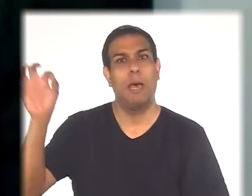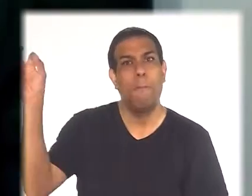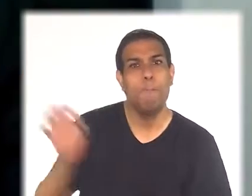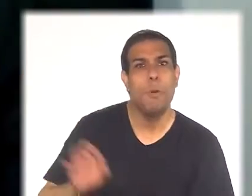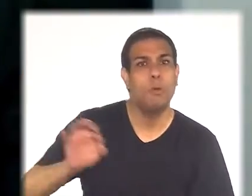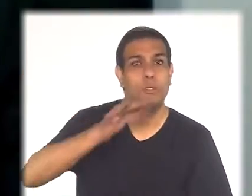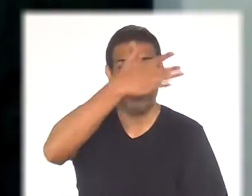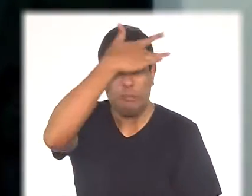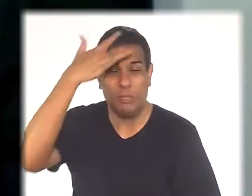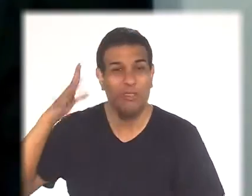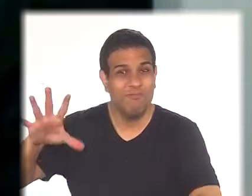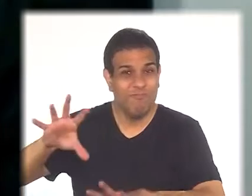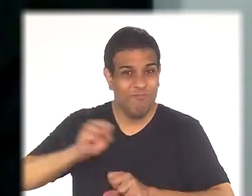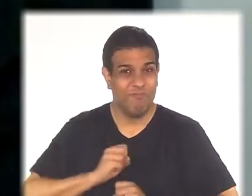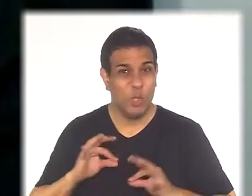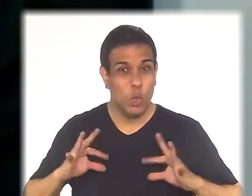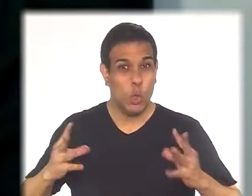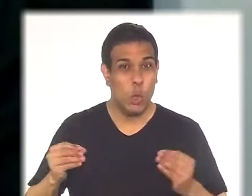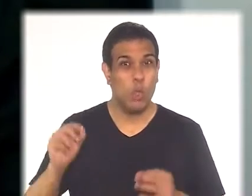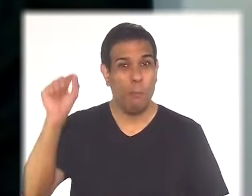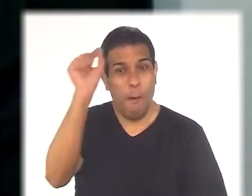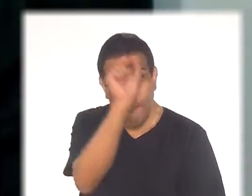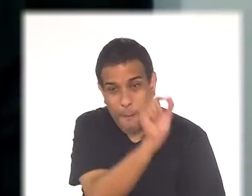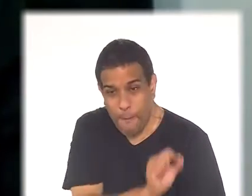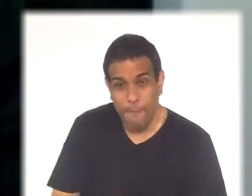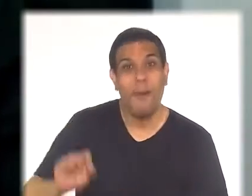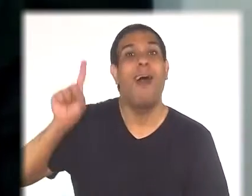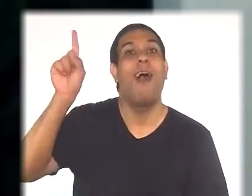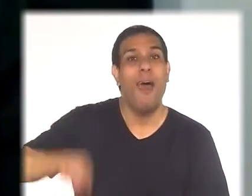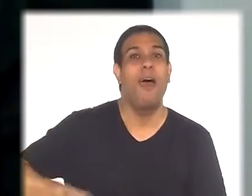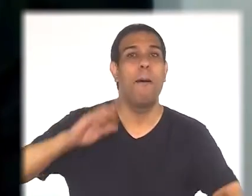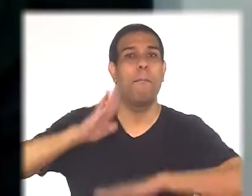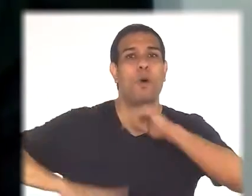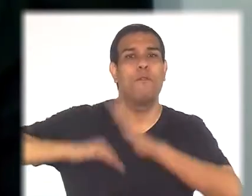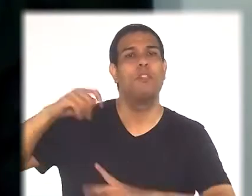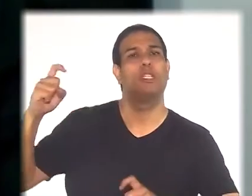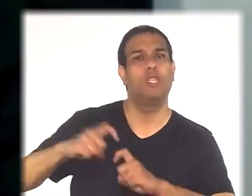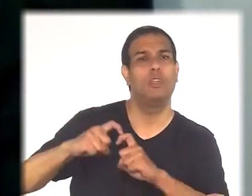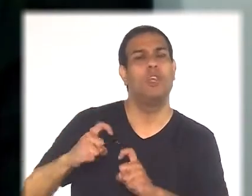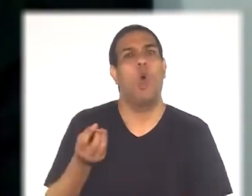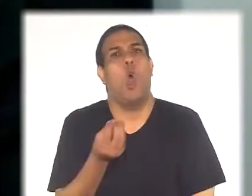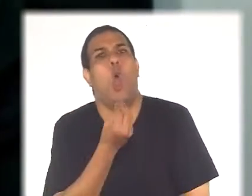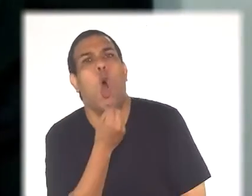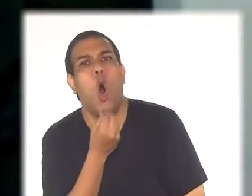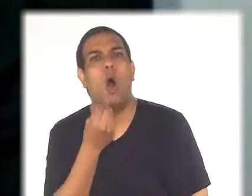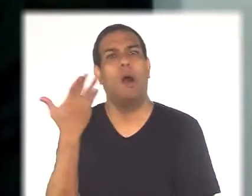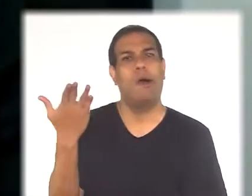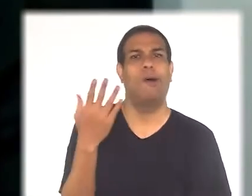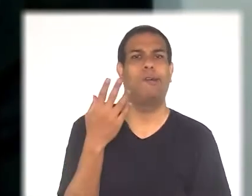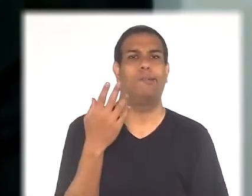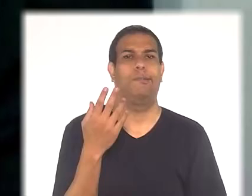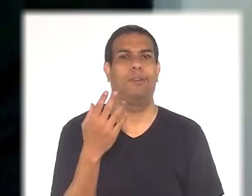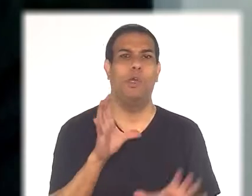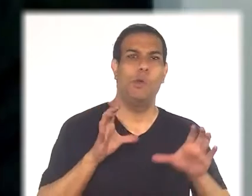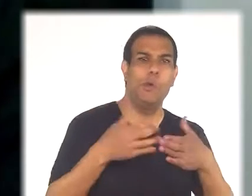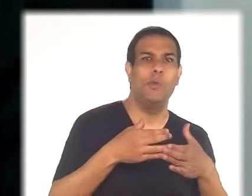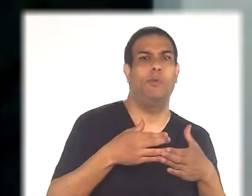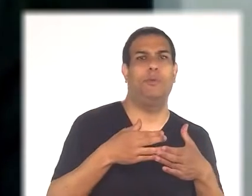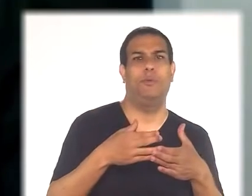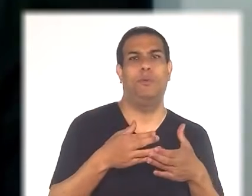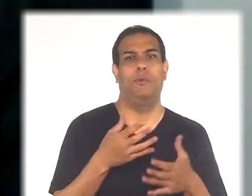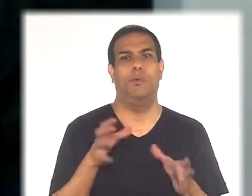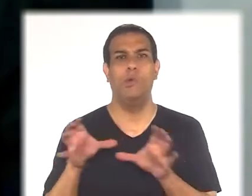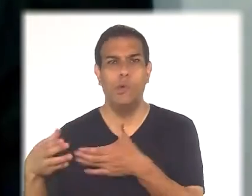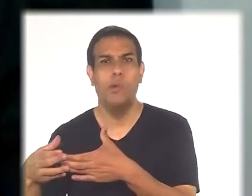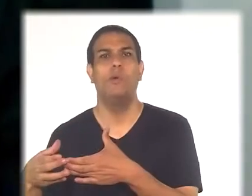de 10% das pessoas infectadas em todo o mundo são os profissionais de saúde. Então, obviamente, essas duas